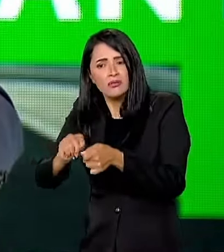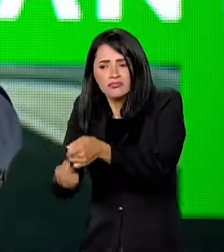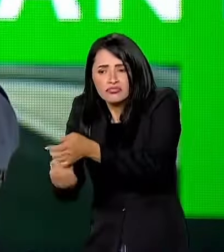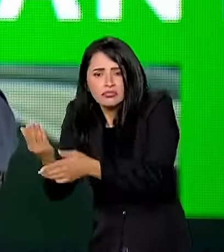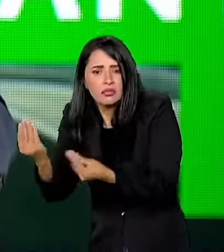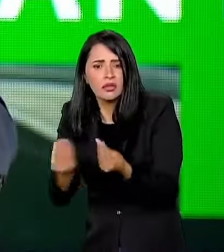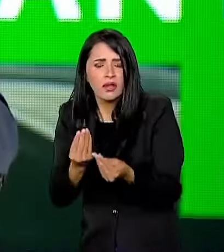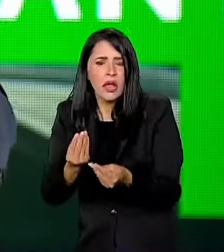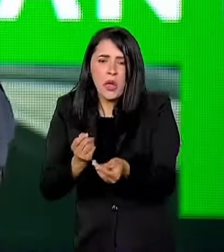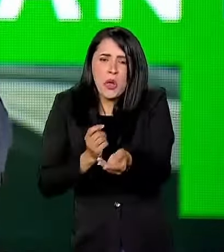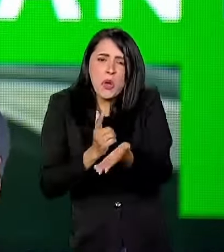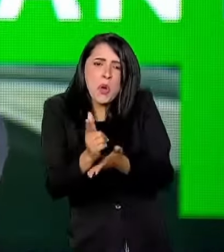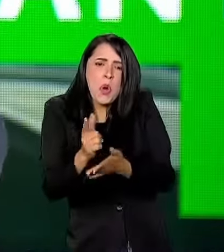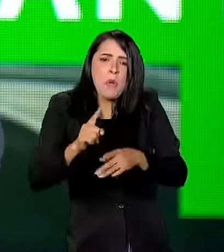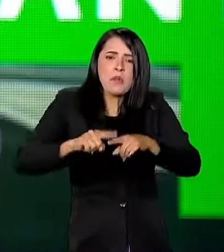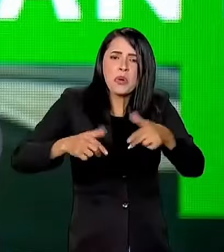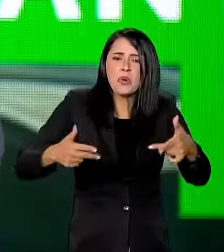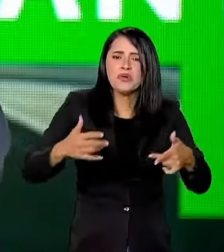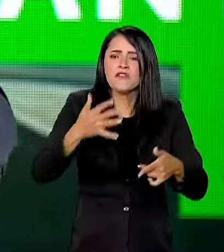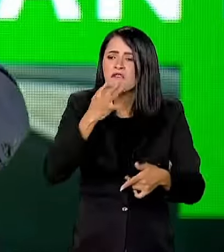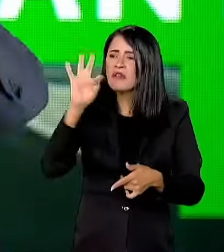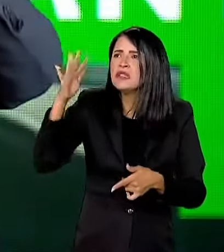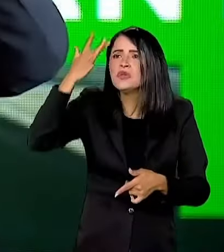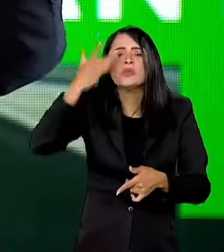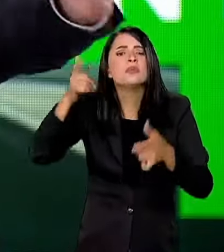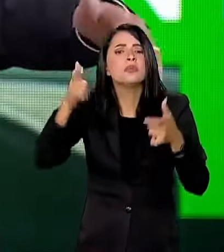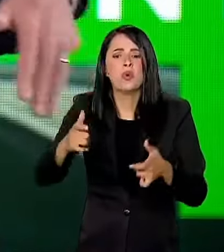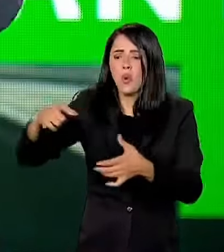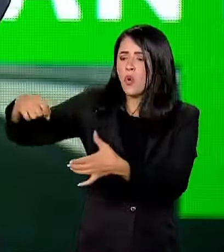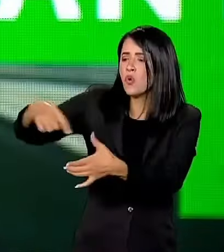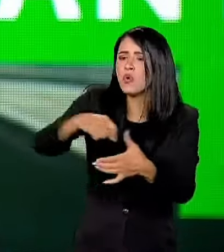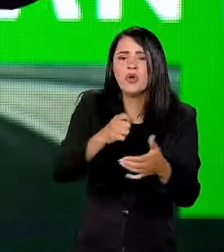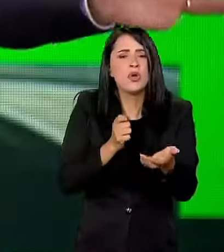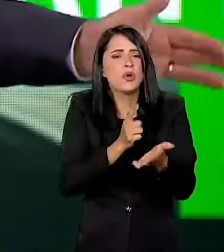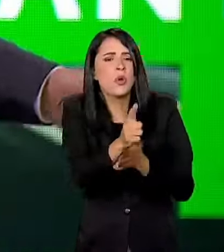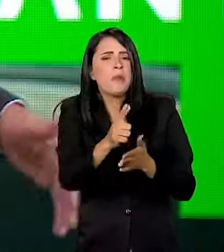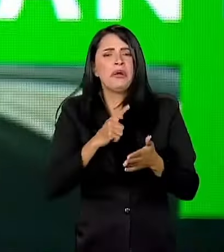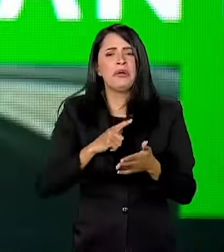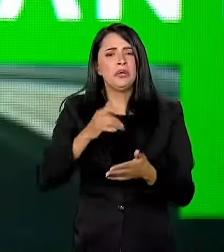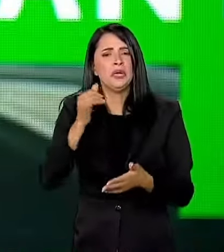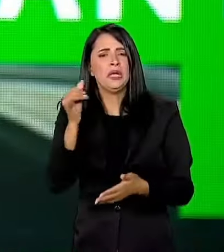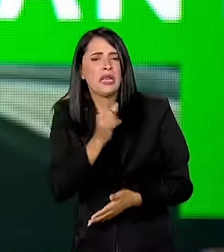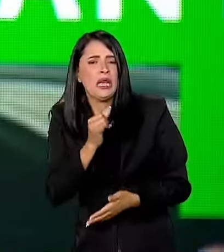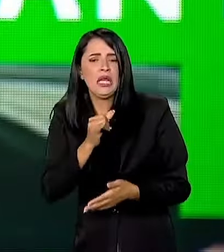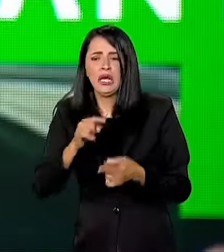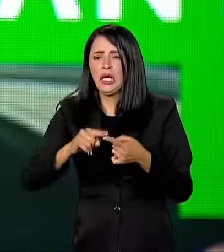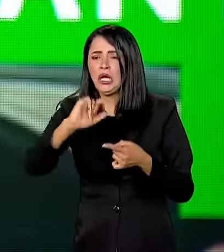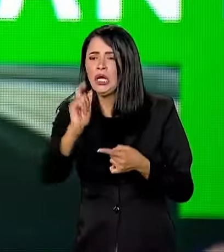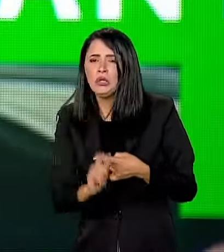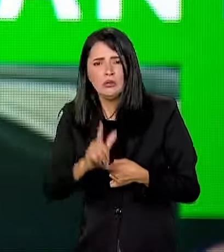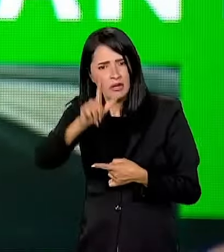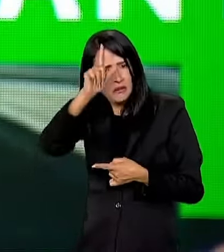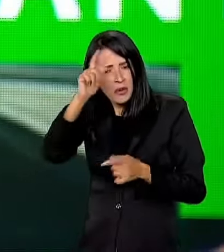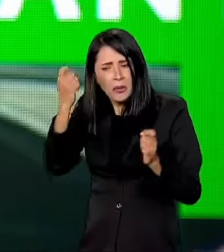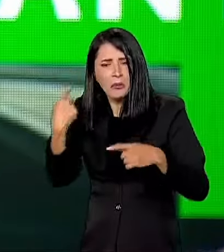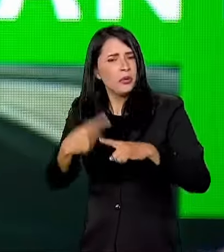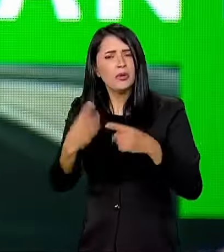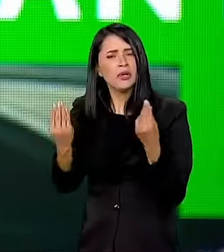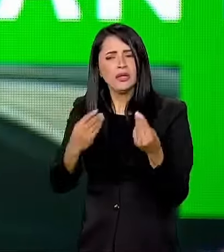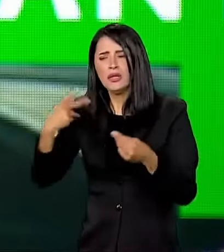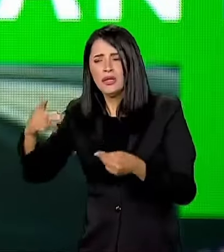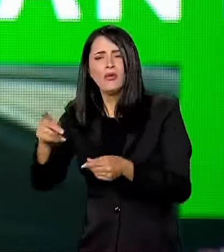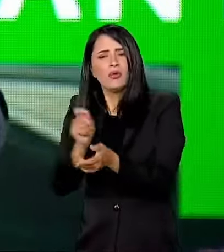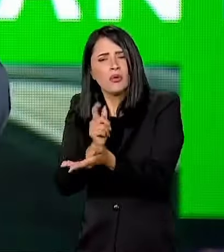Nós compramos produtos franceses sem saber com quem planta, compramos produtos italianos, compramos produtos alemães. Por que que não pode comprar os produtos